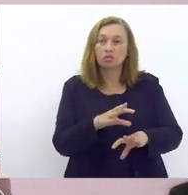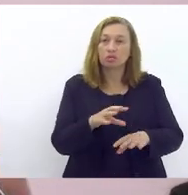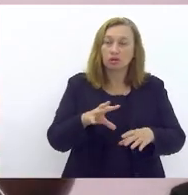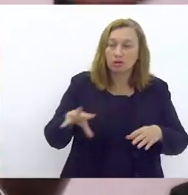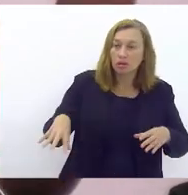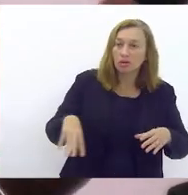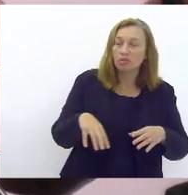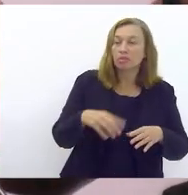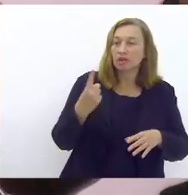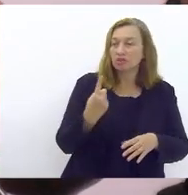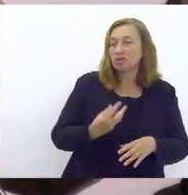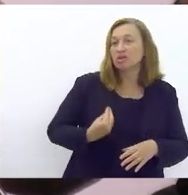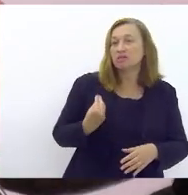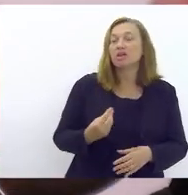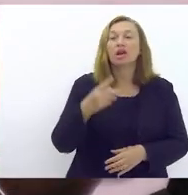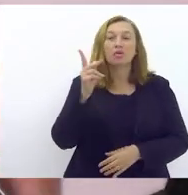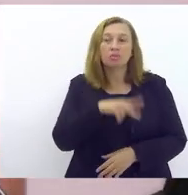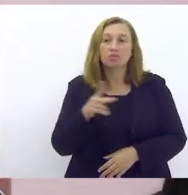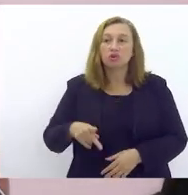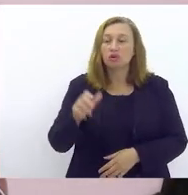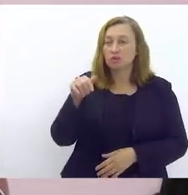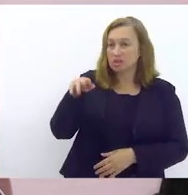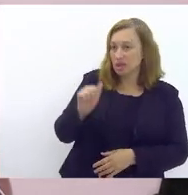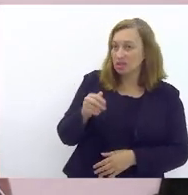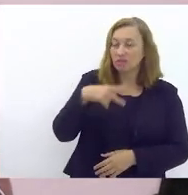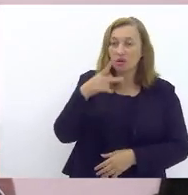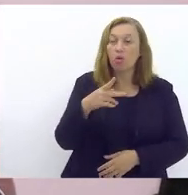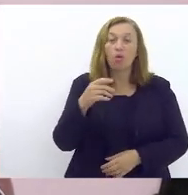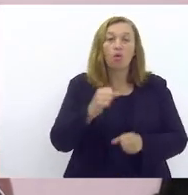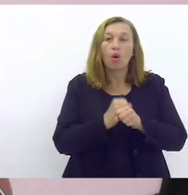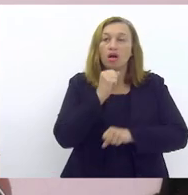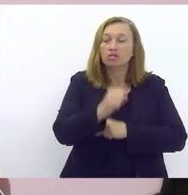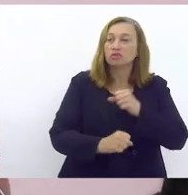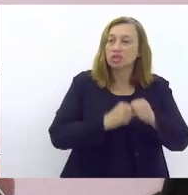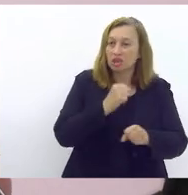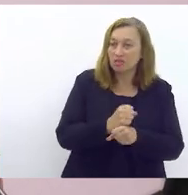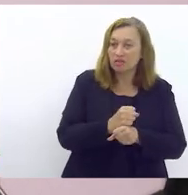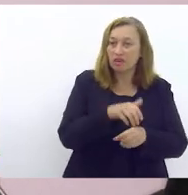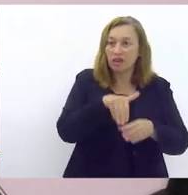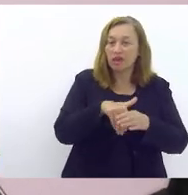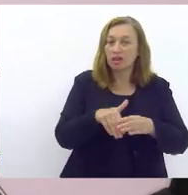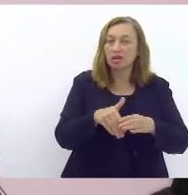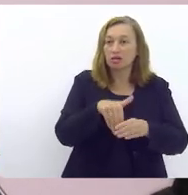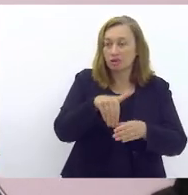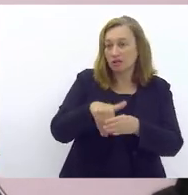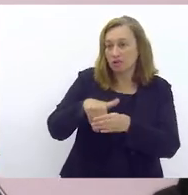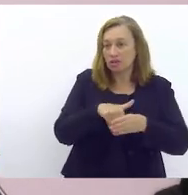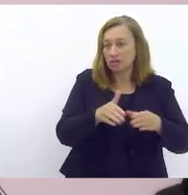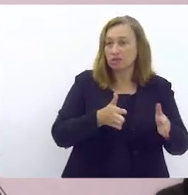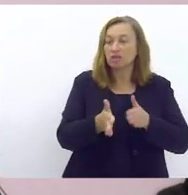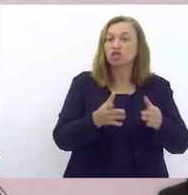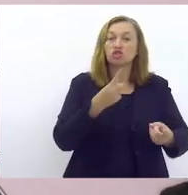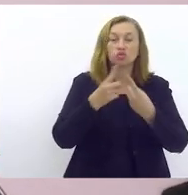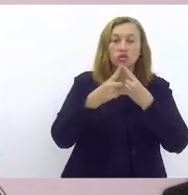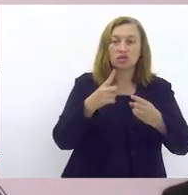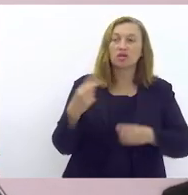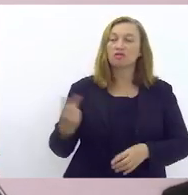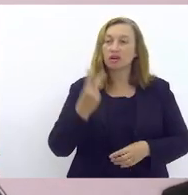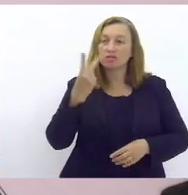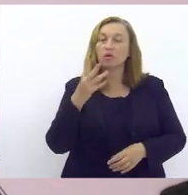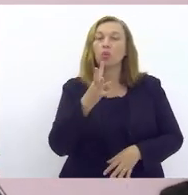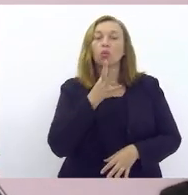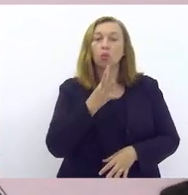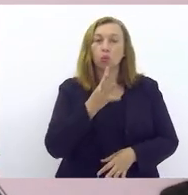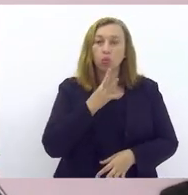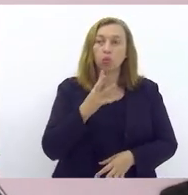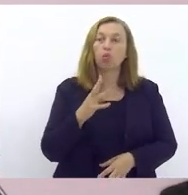cotidiano. A professora Luciene até bem comentou que ano que vem é um ano eleitoral e a gente precisa debater educação, valorização,